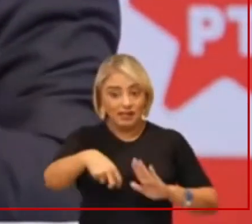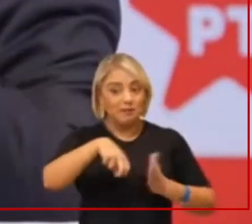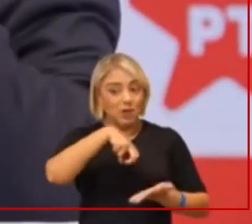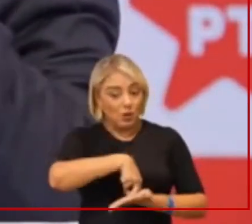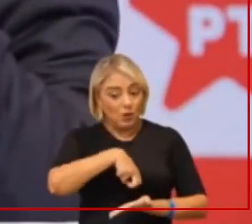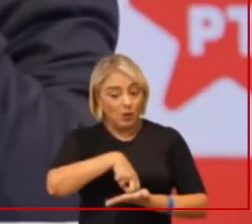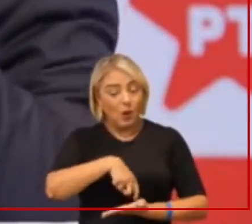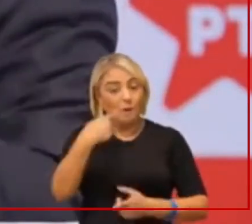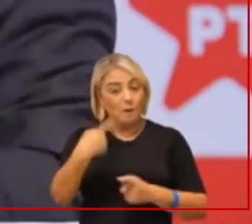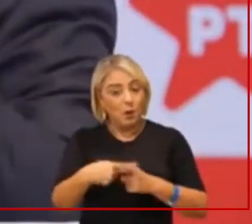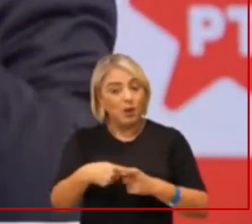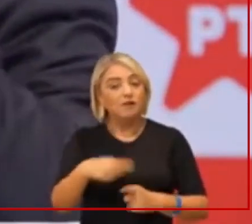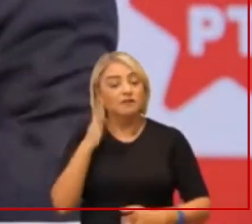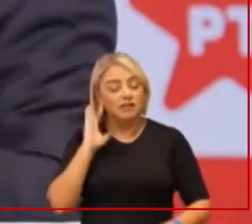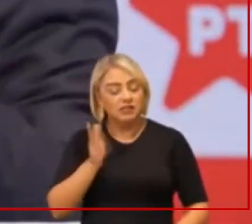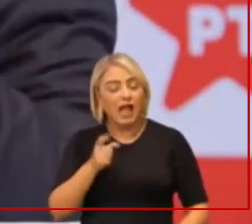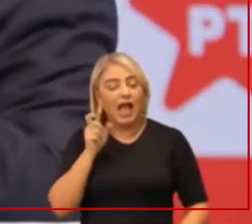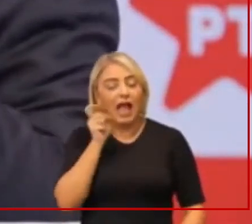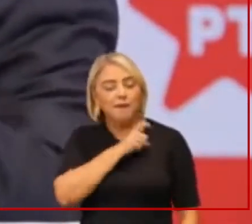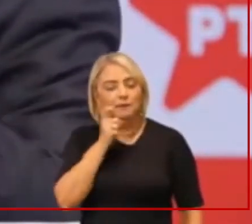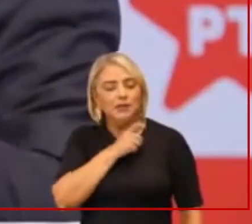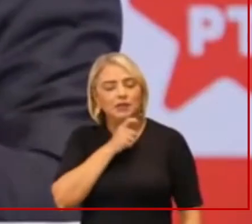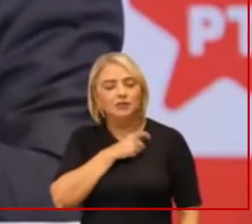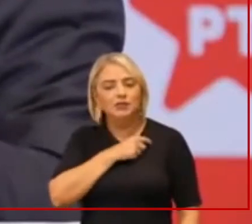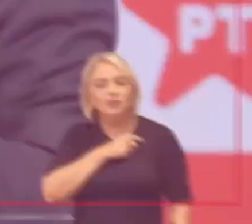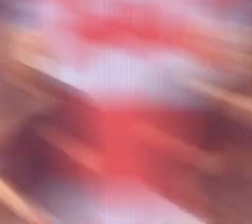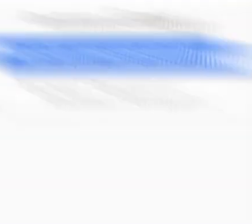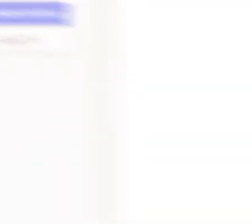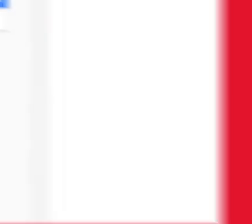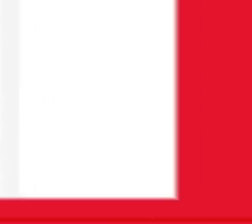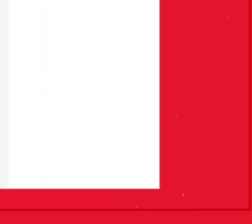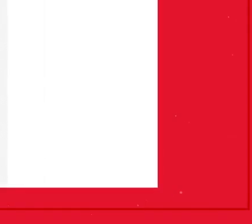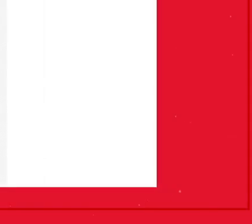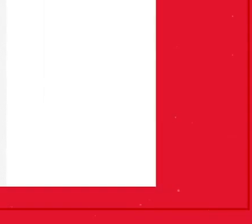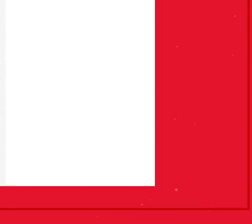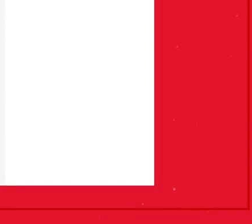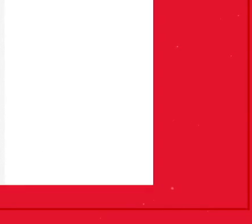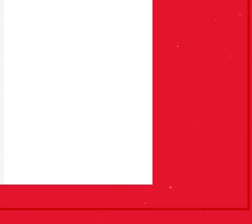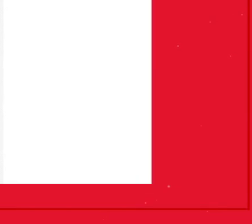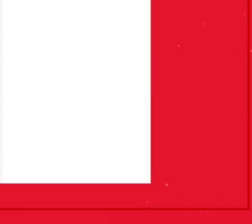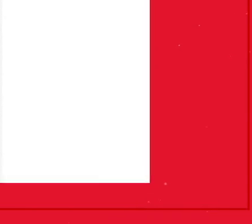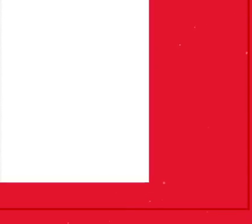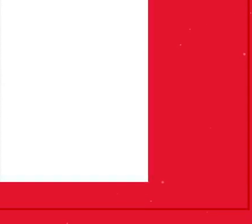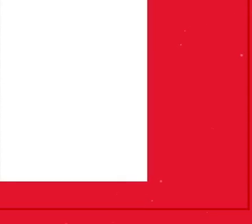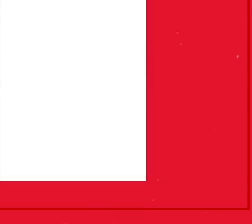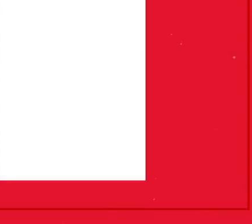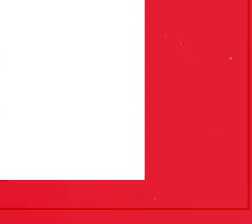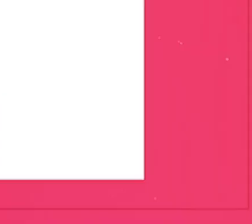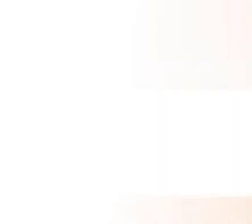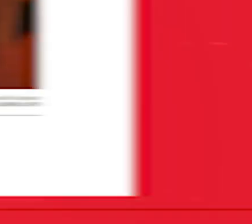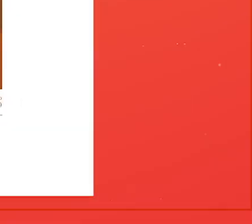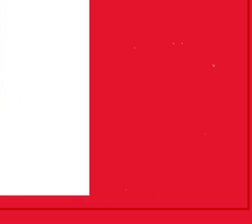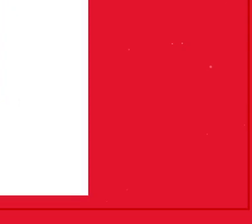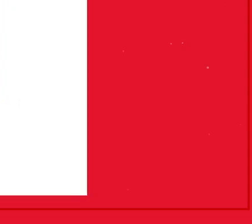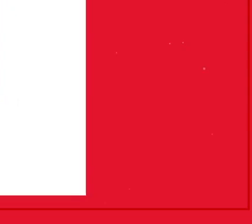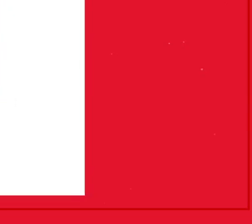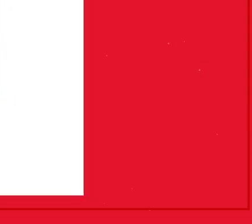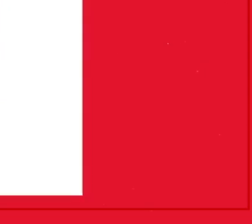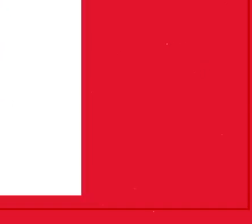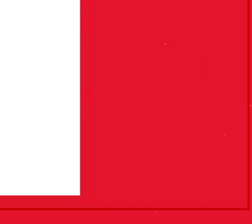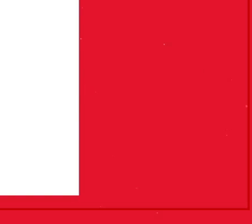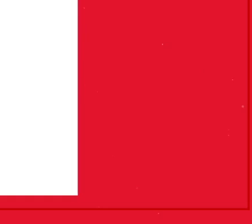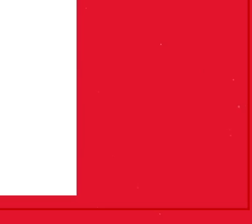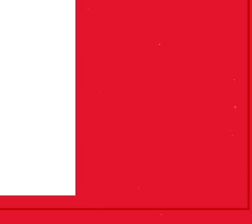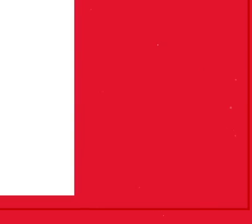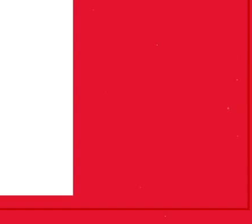condenar porque você já permitiu que a mentira fosse longe demais. A perseguição a Lula tinha o objetivo de tirá-lo da disputa eleitoral